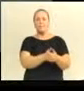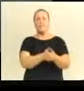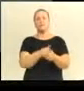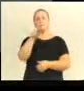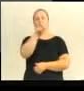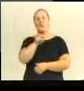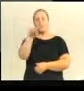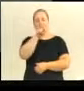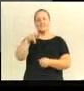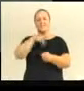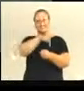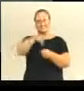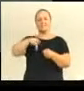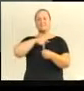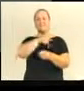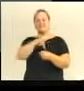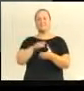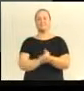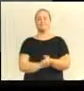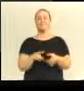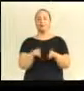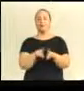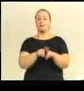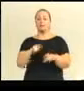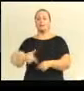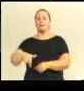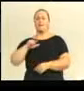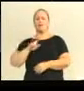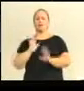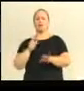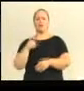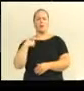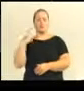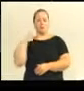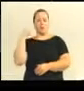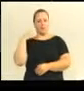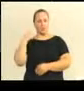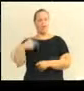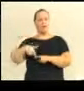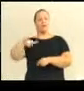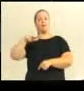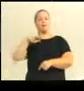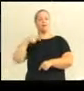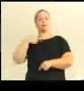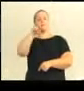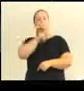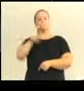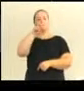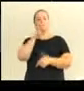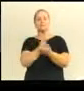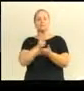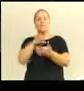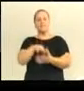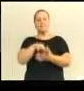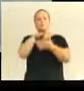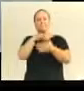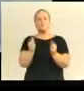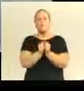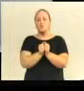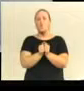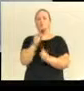ainda de ser vereador como líder comunitário sempre presente nas reuniões da os moradores dessa comunidade demorou foram muitas lutas em edificações